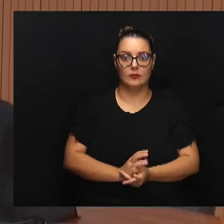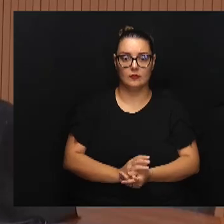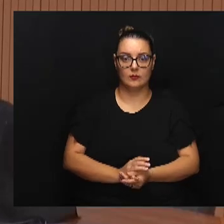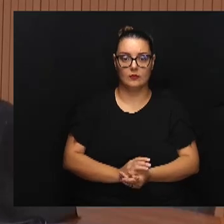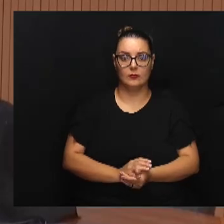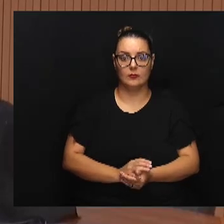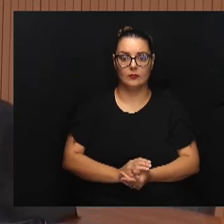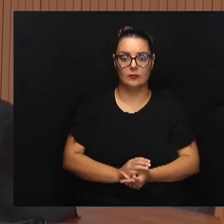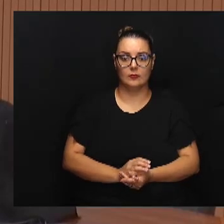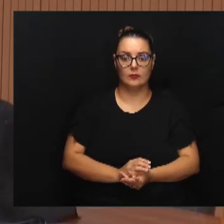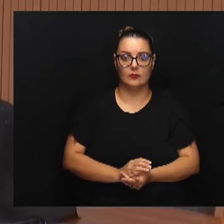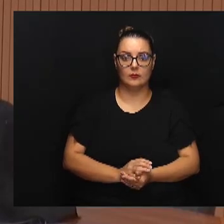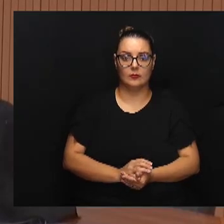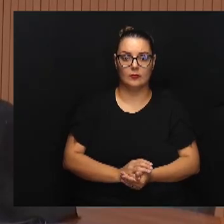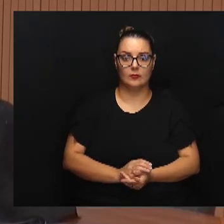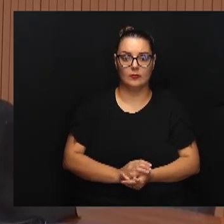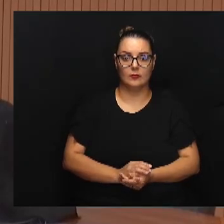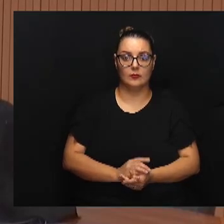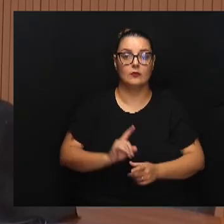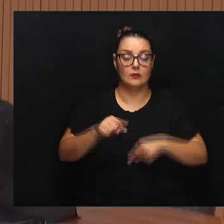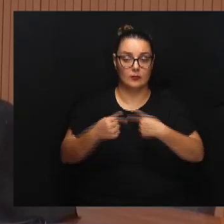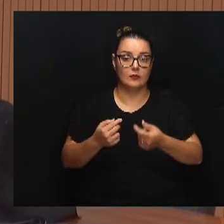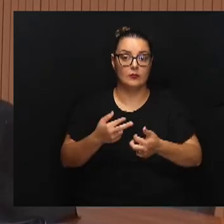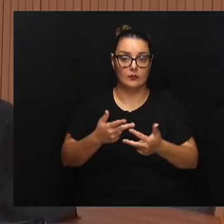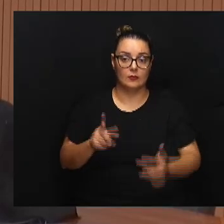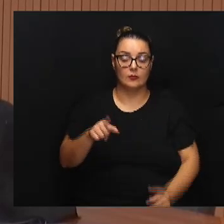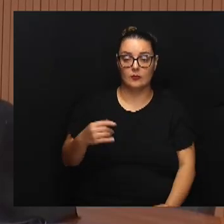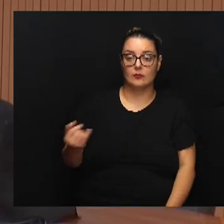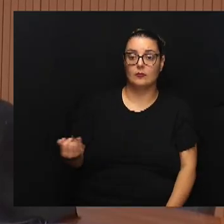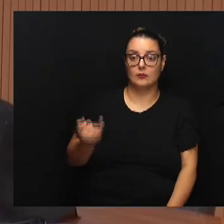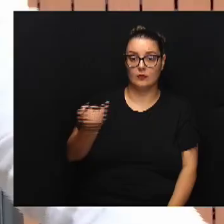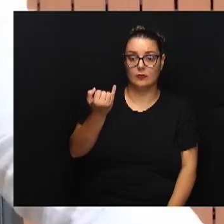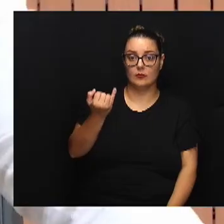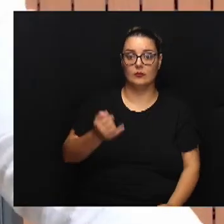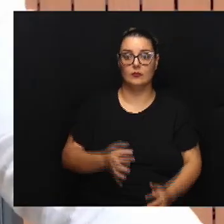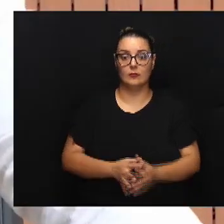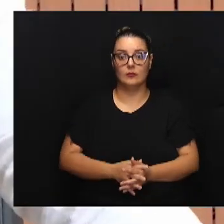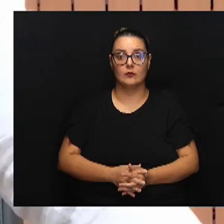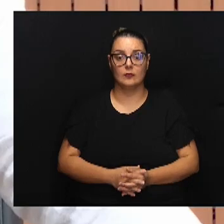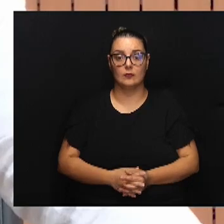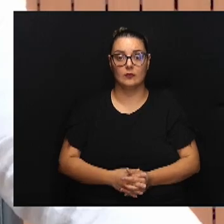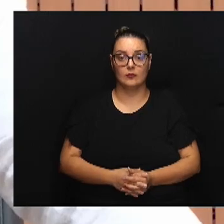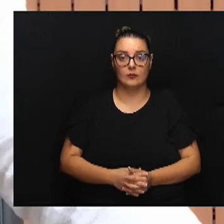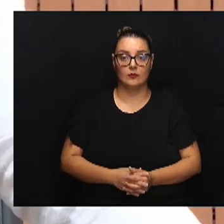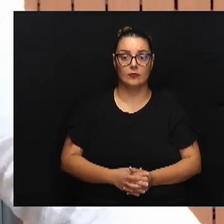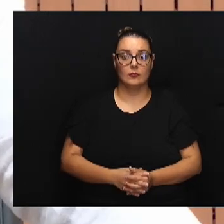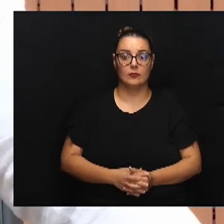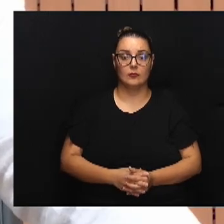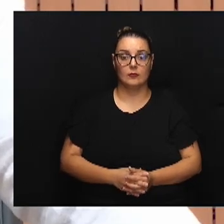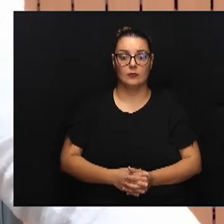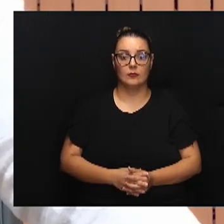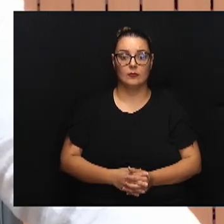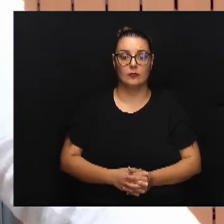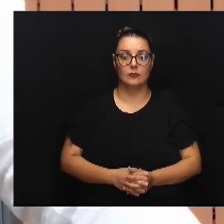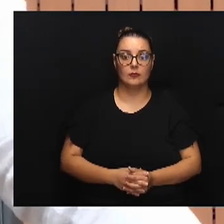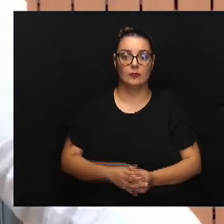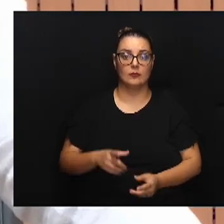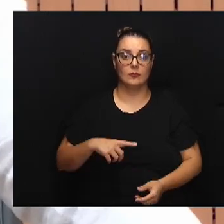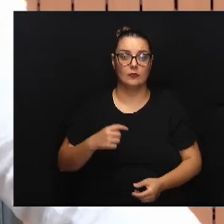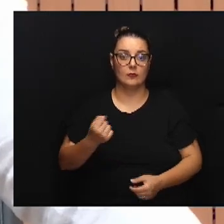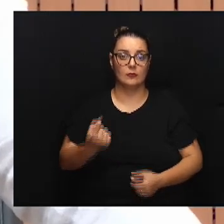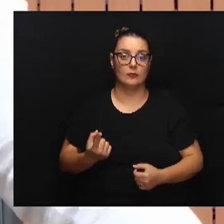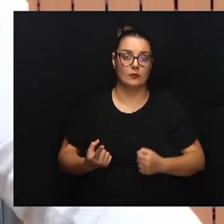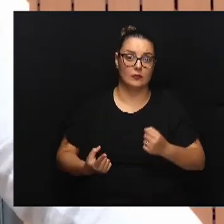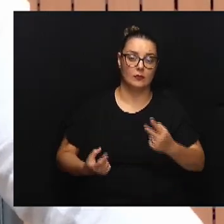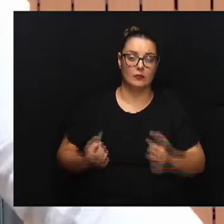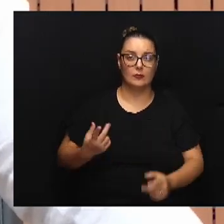Você quer responder, Kleber? Essa é outra questão também importante. Nós temos alguns,